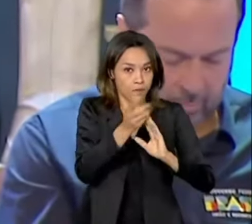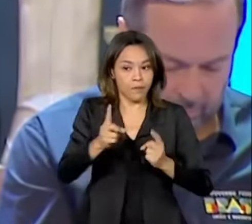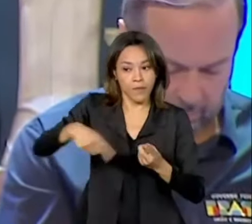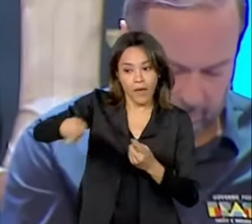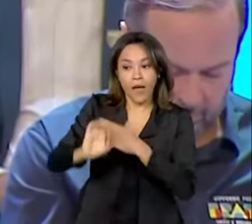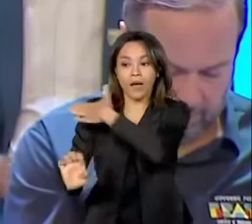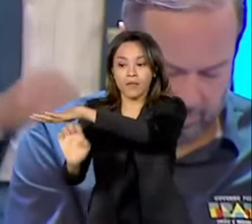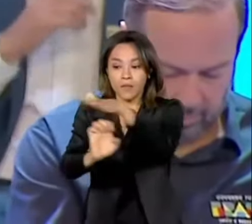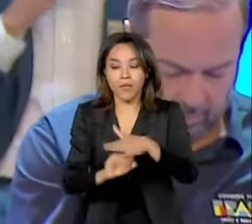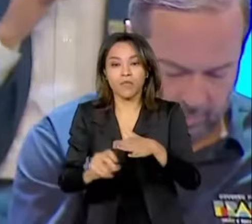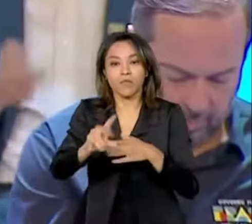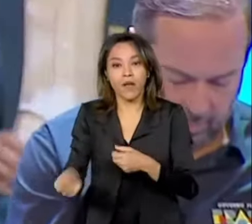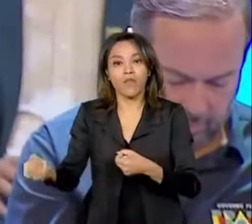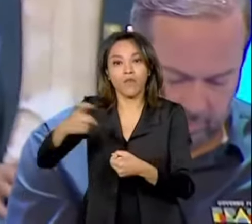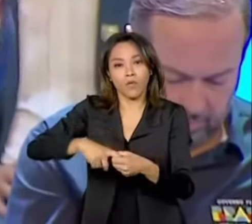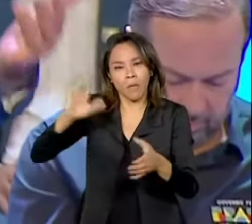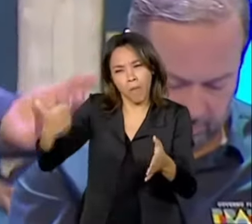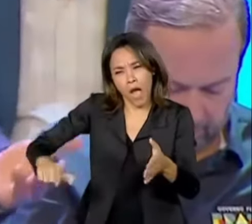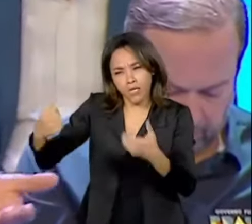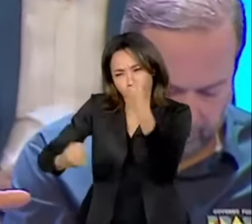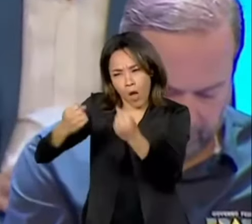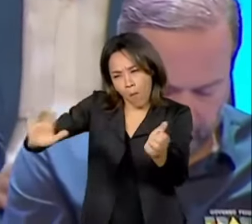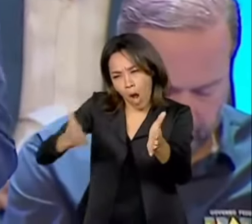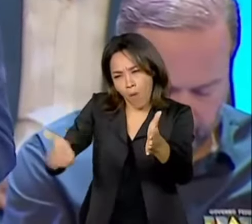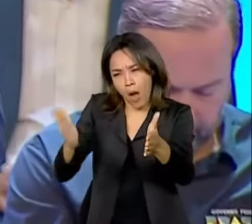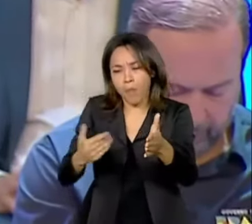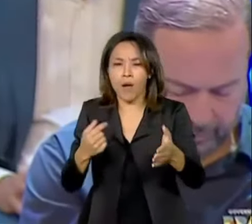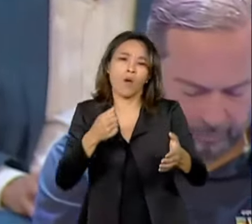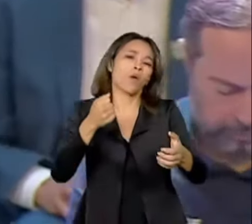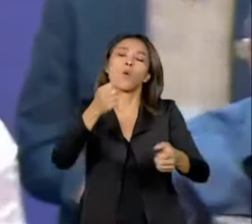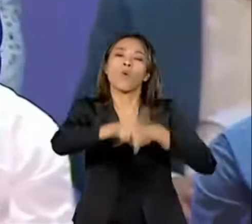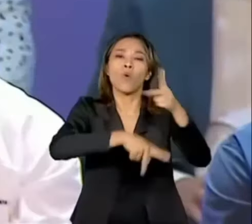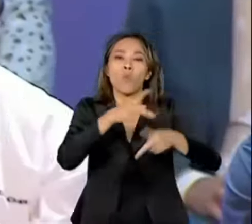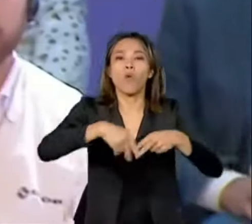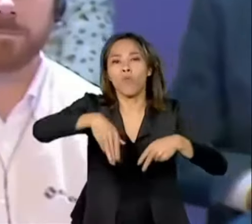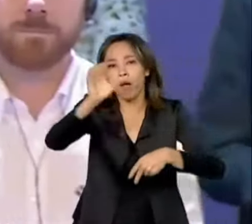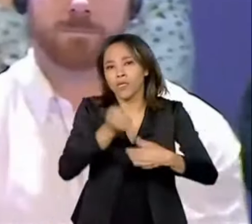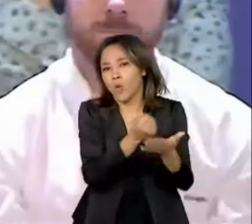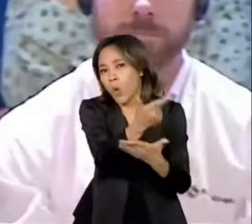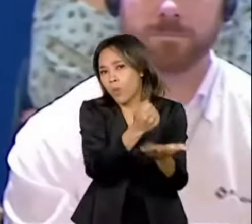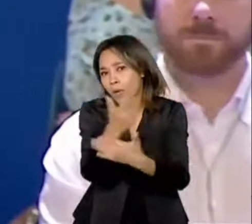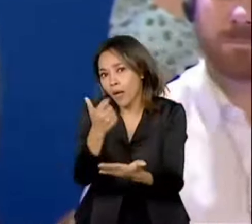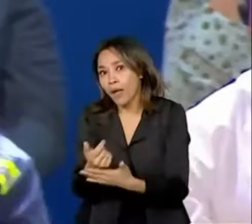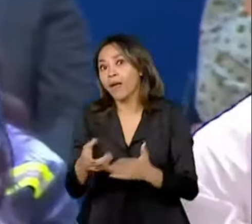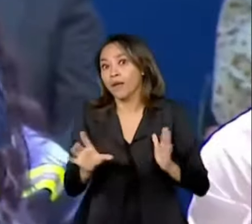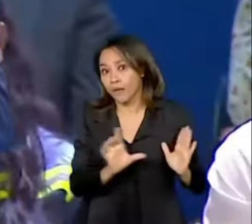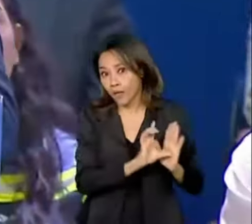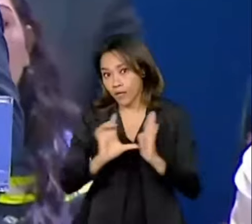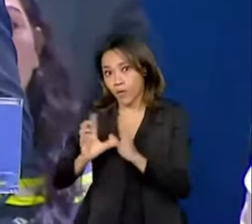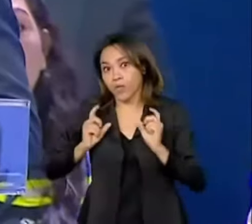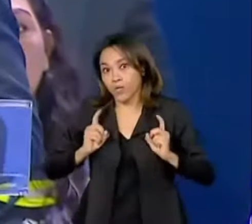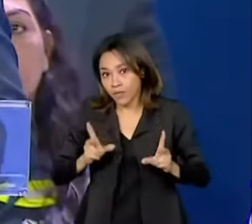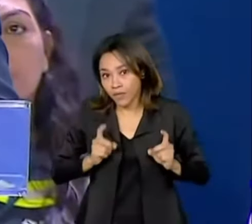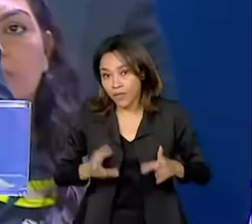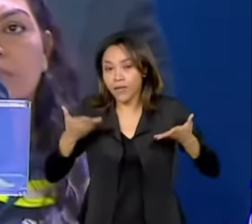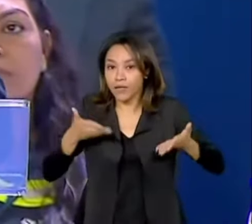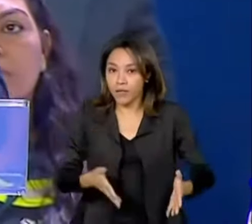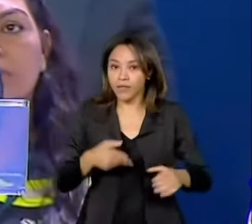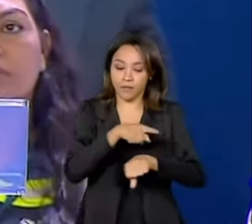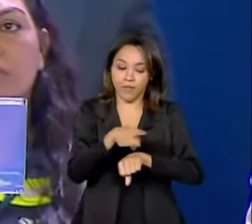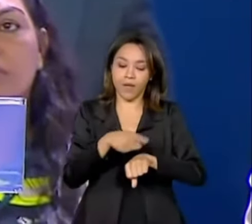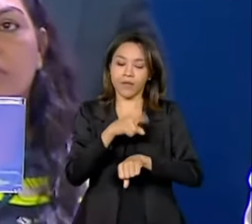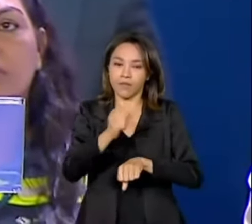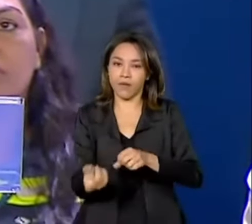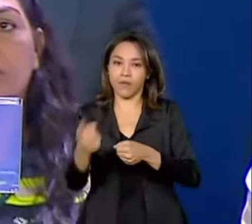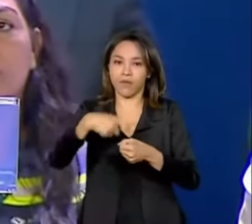voltar a produzir. O povo vai voltar a comprar. As empresas vão voltar a vender. E esse país vai voltar a crescer.